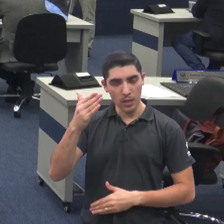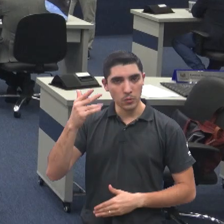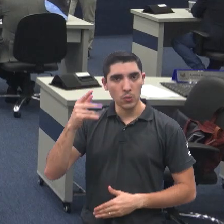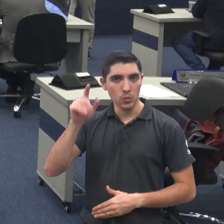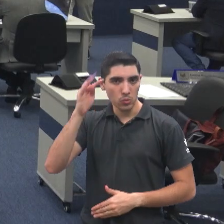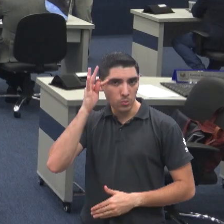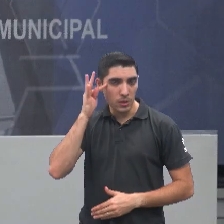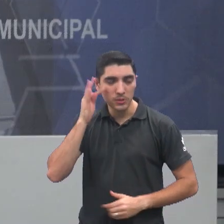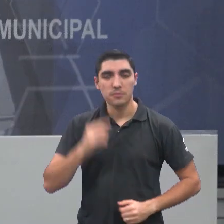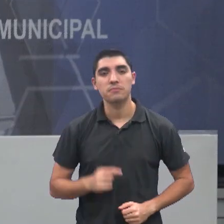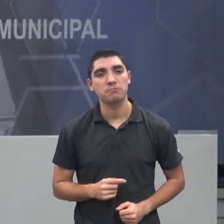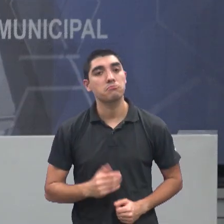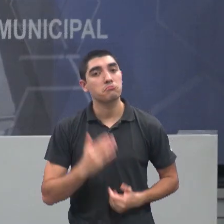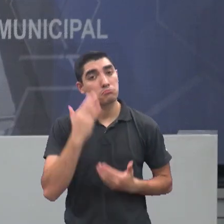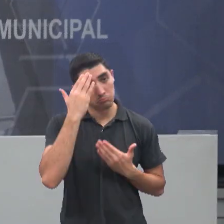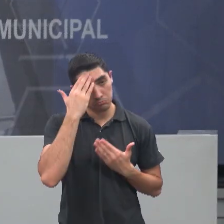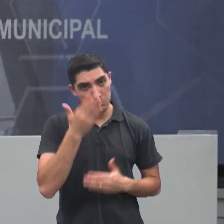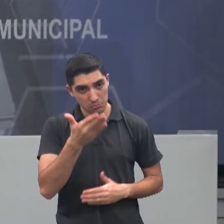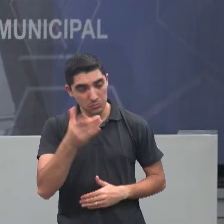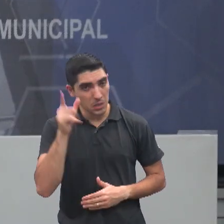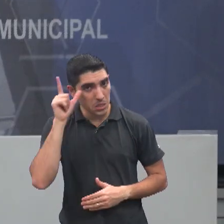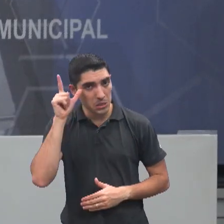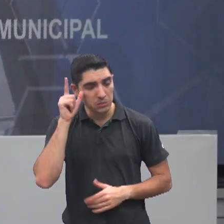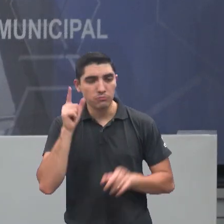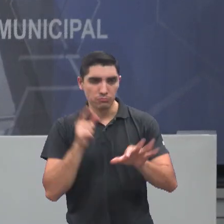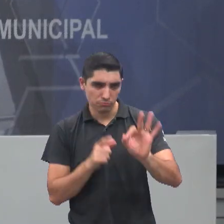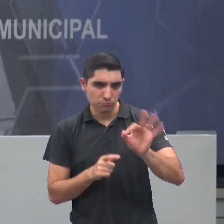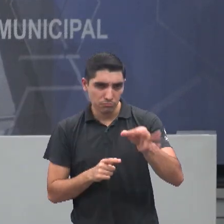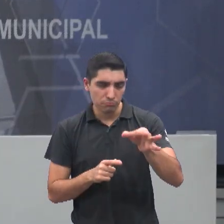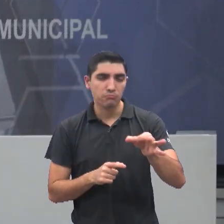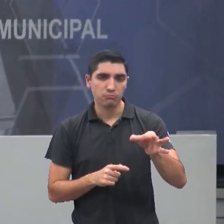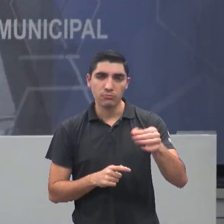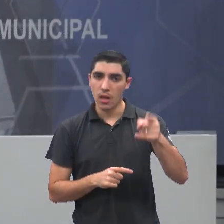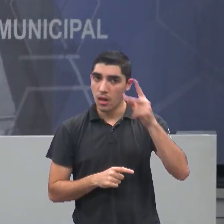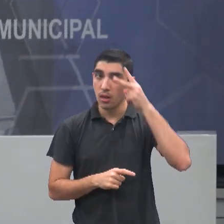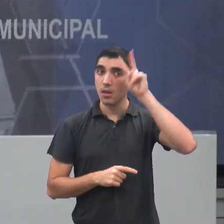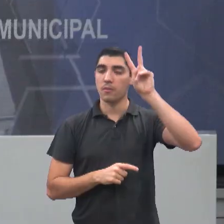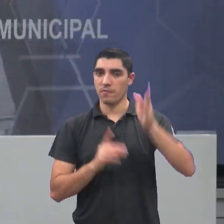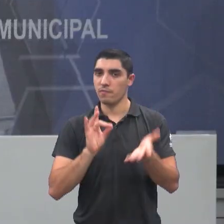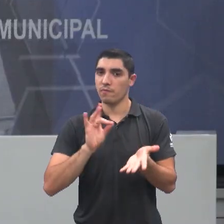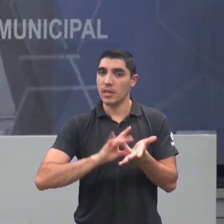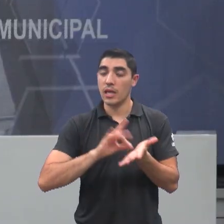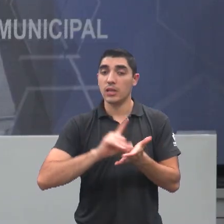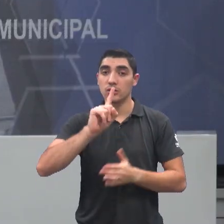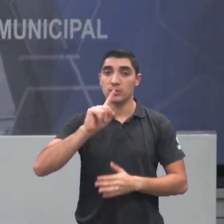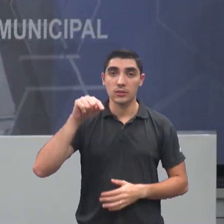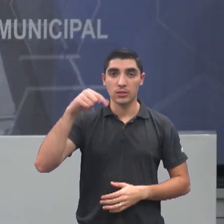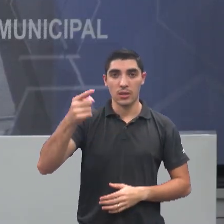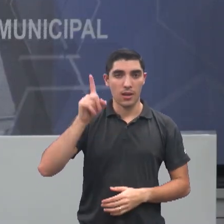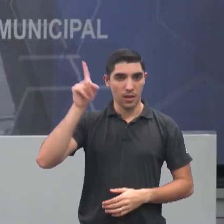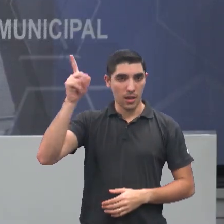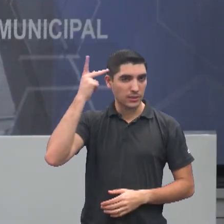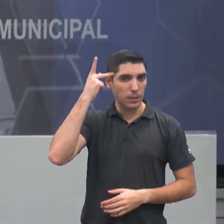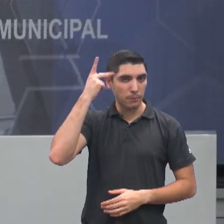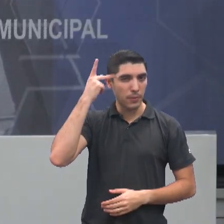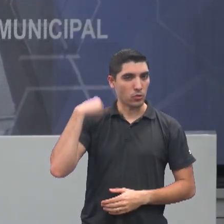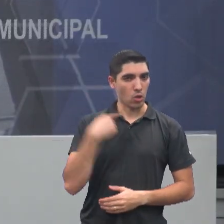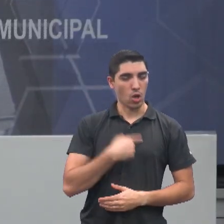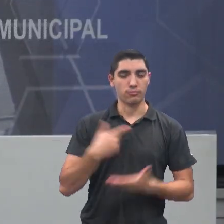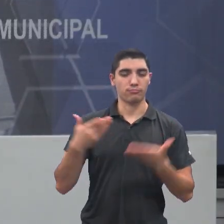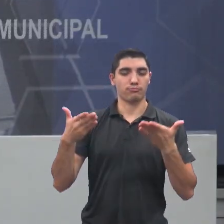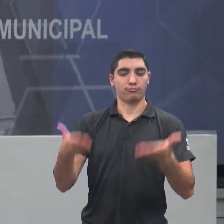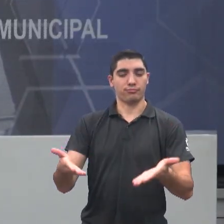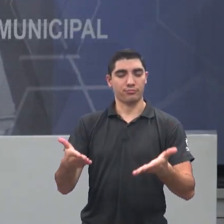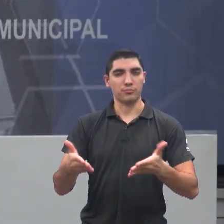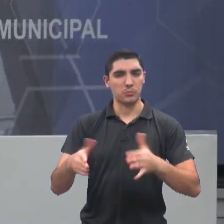Obrigado, Lino, pela contribuição. Bem lembrado, nós voltaremos às ruas da Avenida Paulista. E, por fim, até para